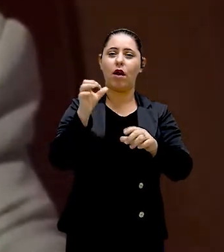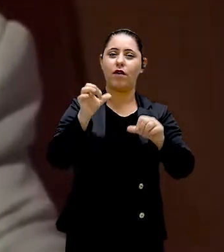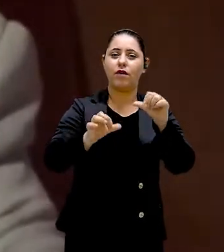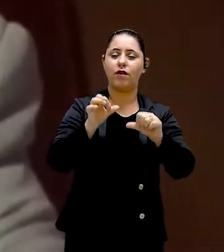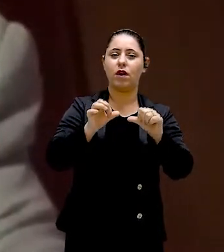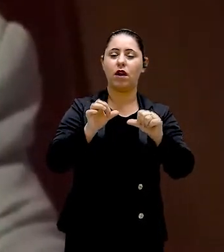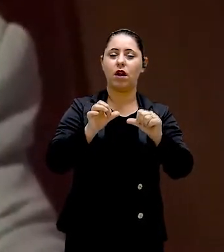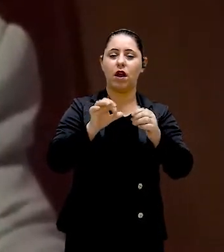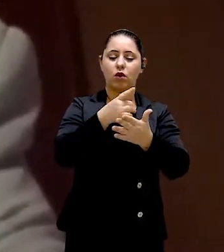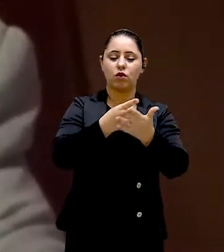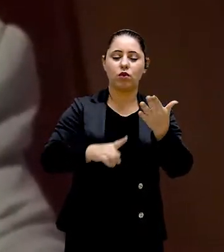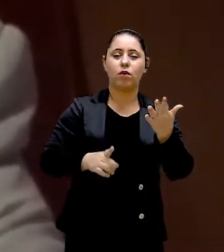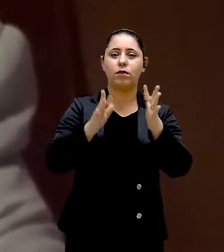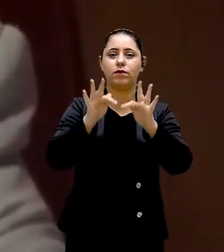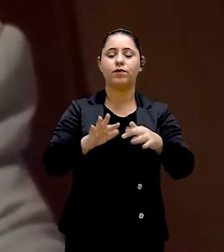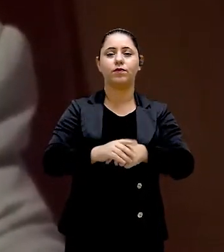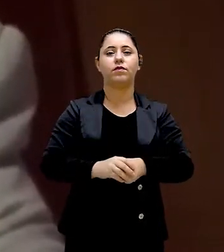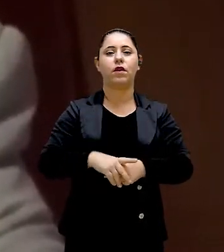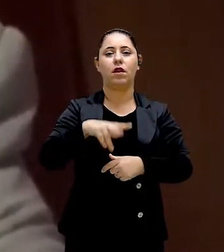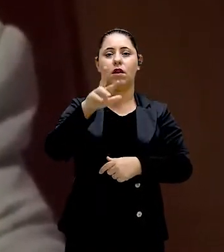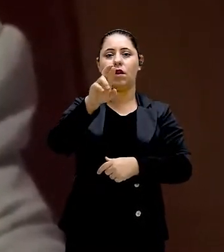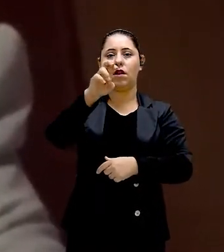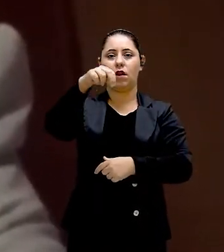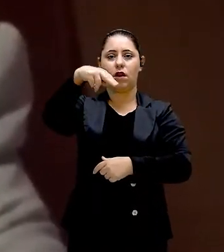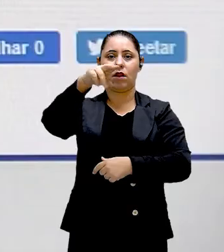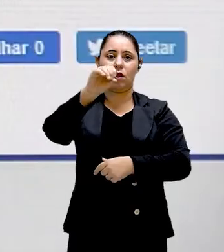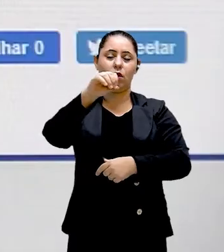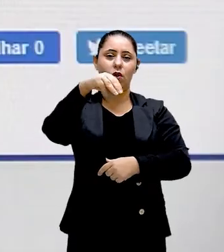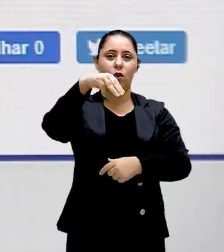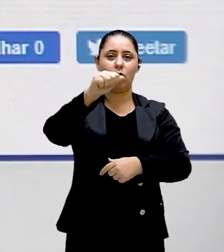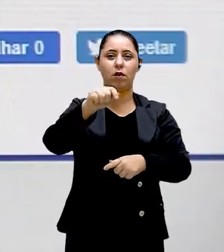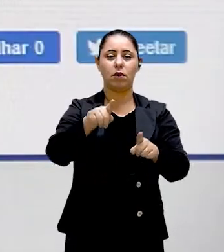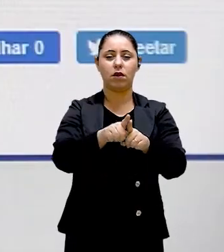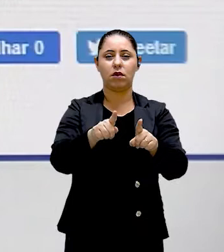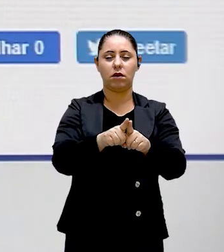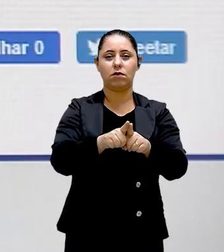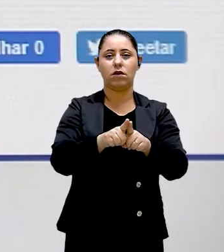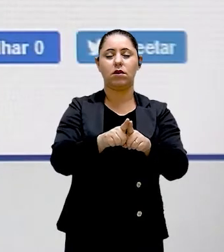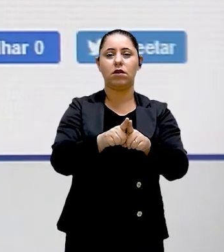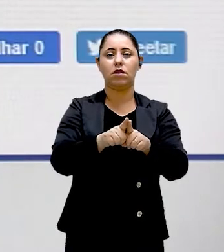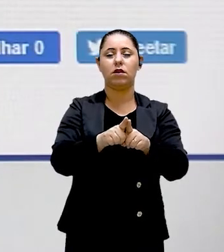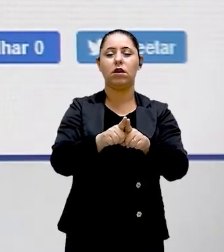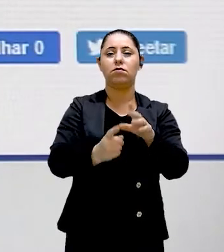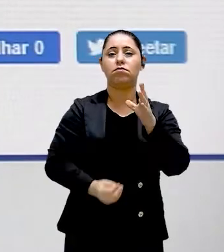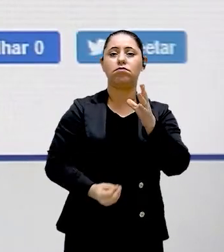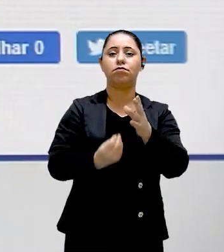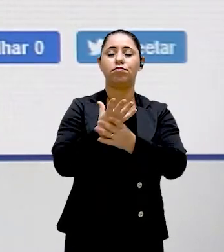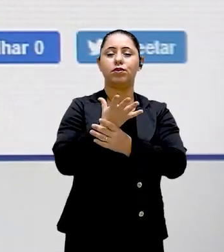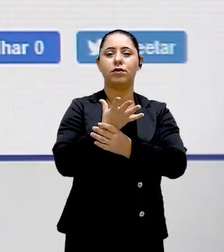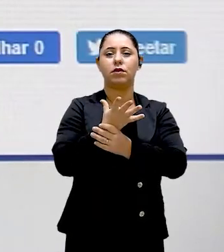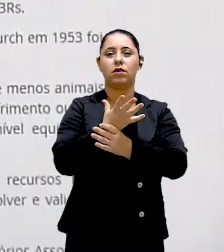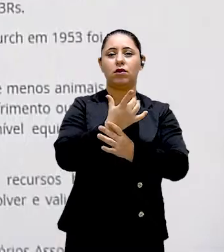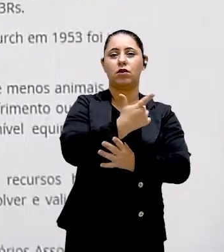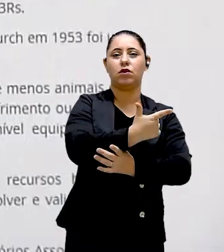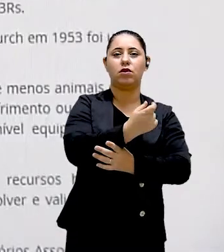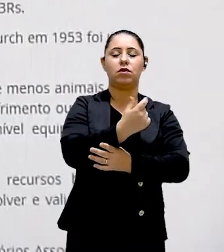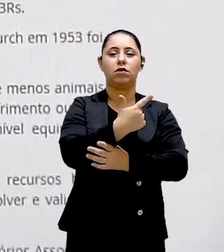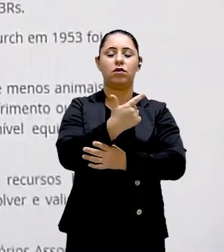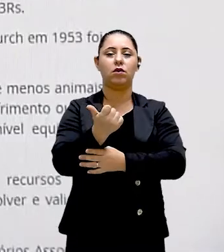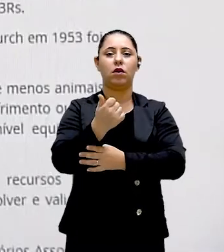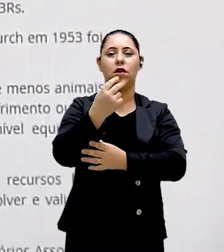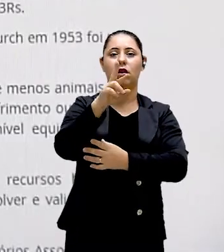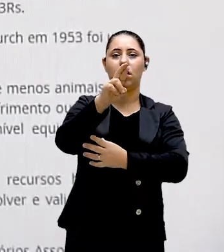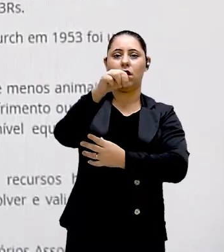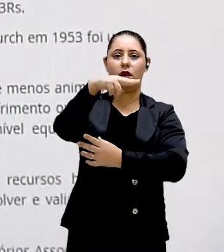nós temos a RENAMA, que é a Rede Nacional de Métodos Alternativos. Criada em 2012, a RENAMA promove